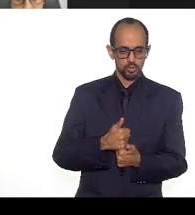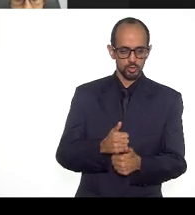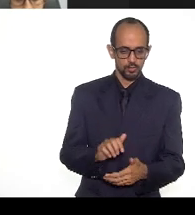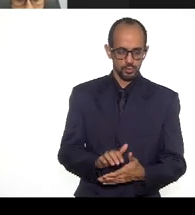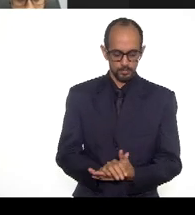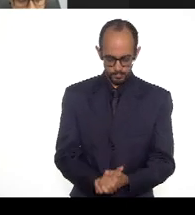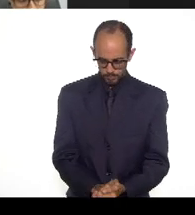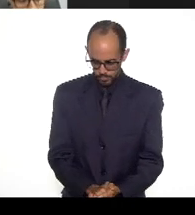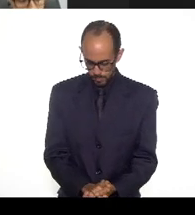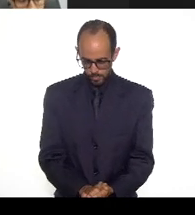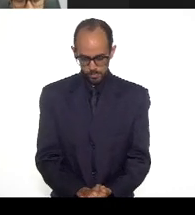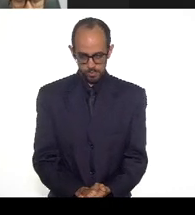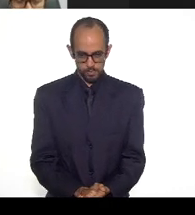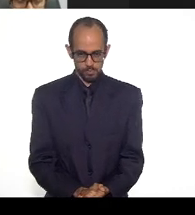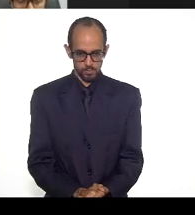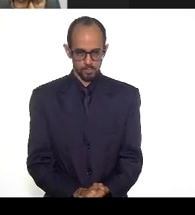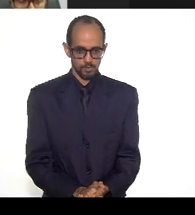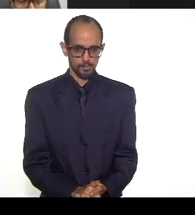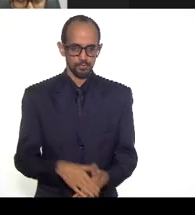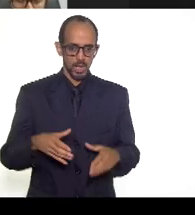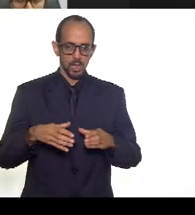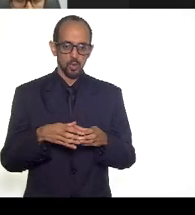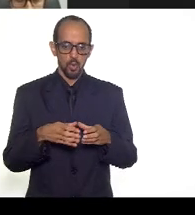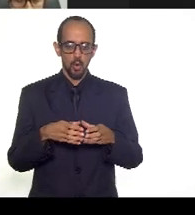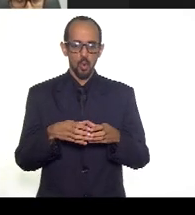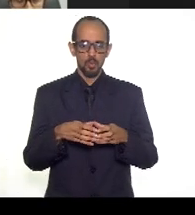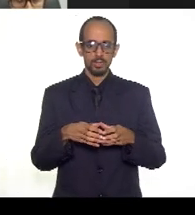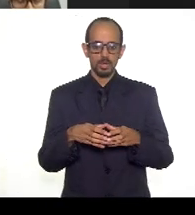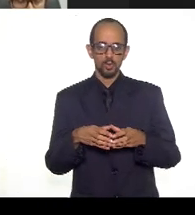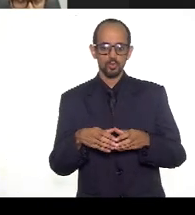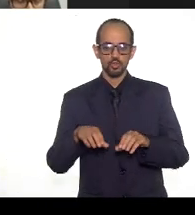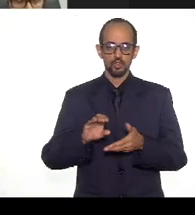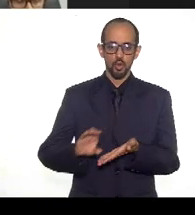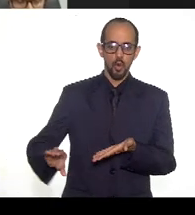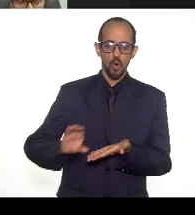Ok. Pela Comissão de Orçamento, deputado Márcio Canella.